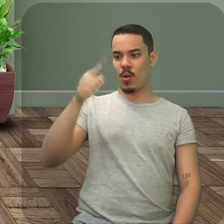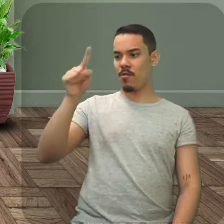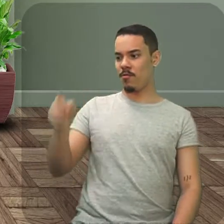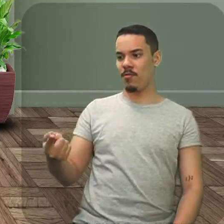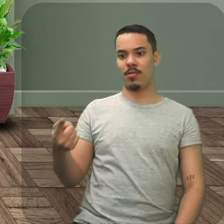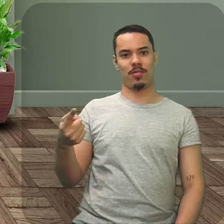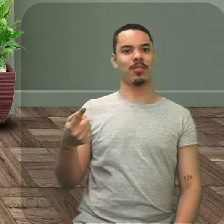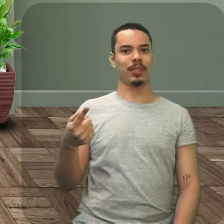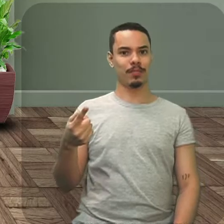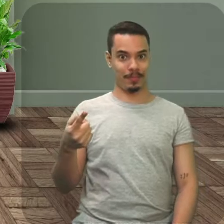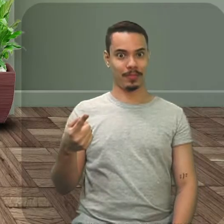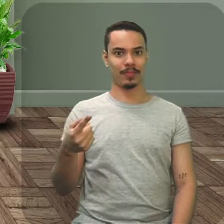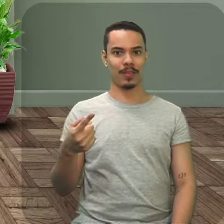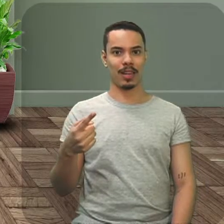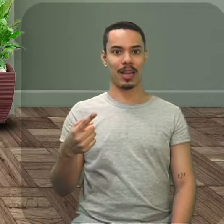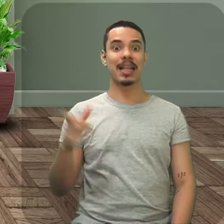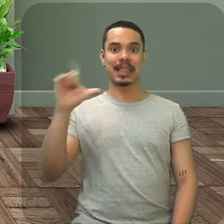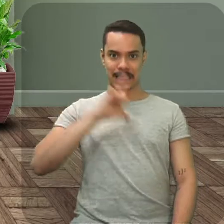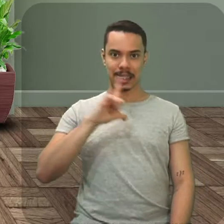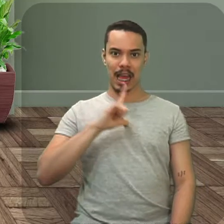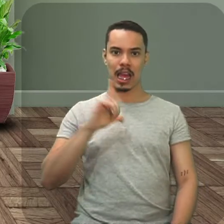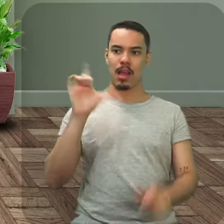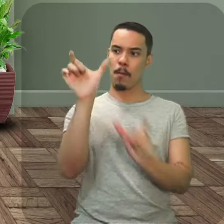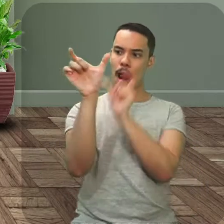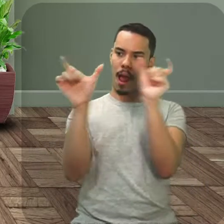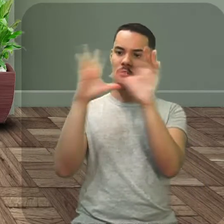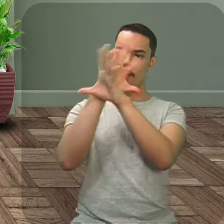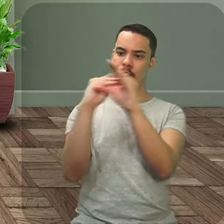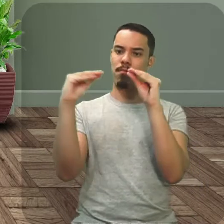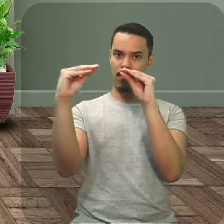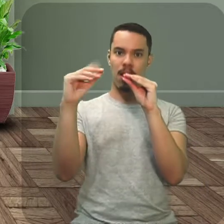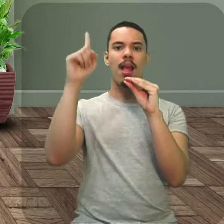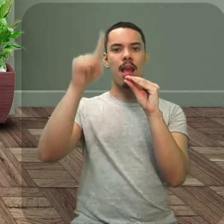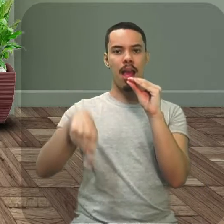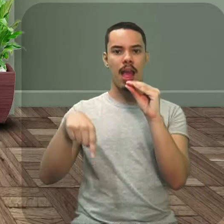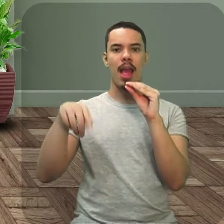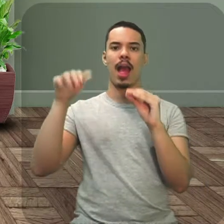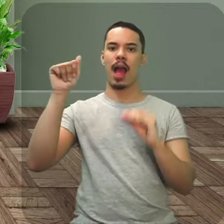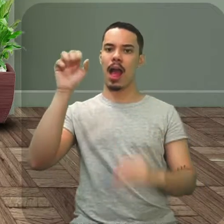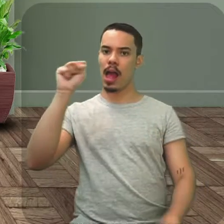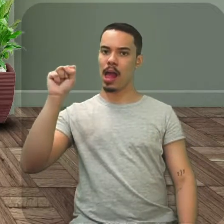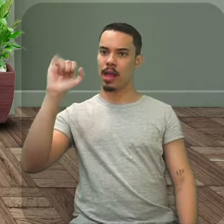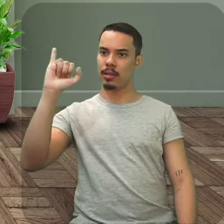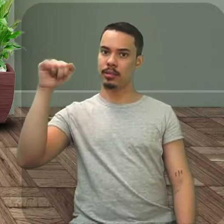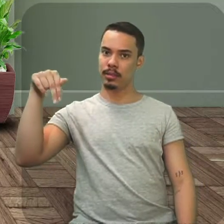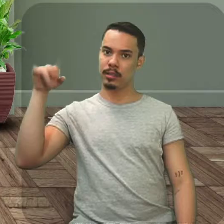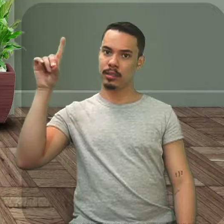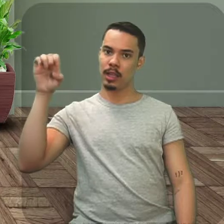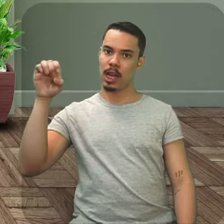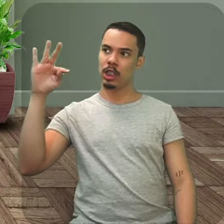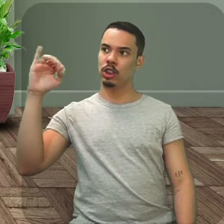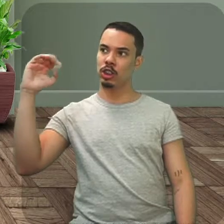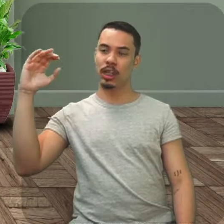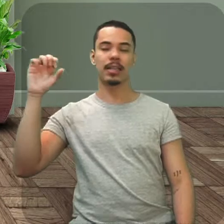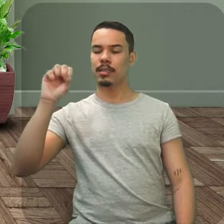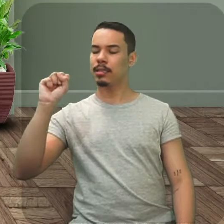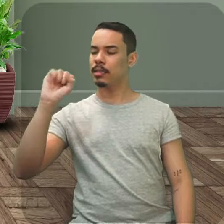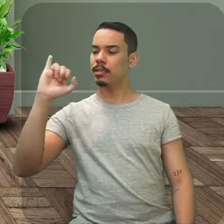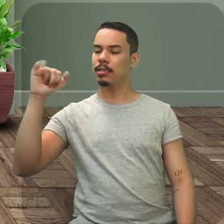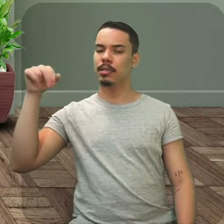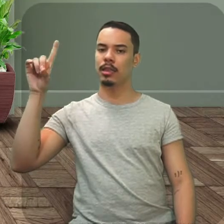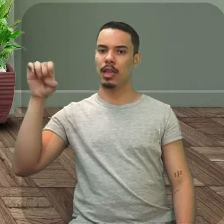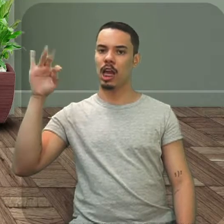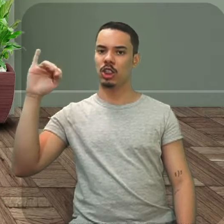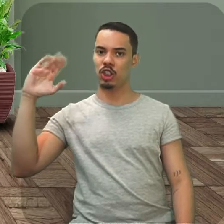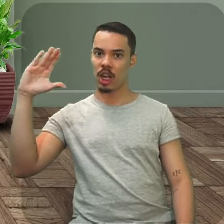conectivo assindética apareceu conectivo aí você vai vou observar e como eu ver se